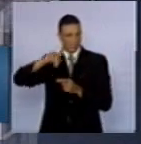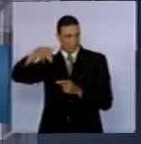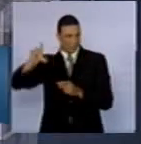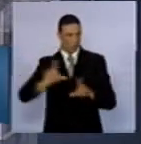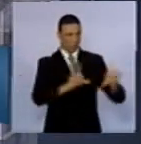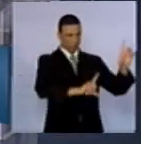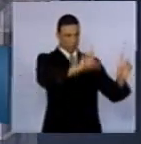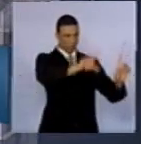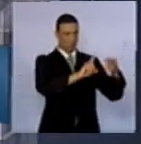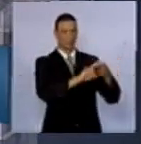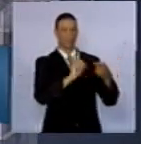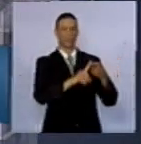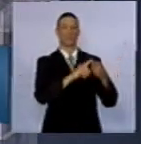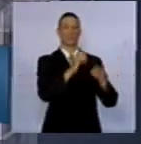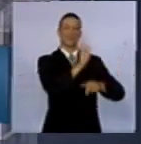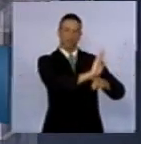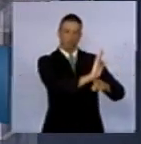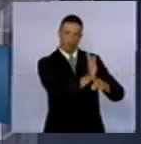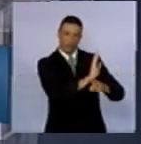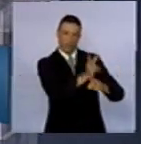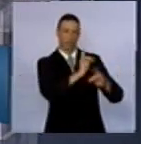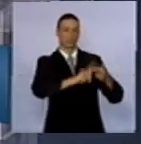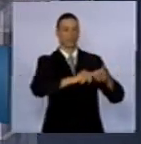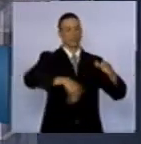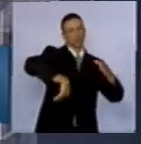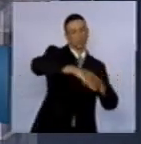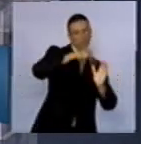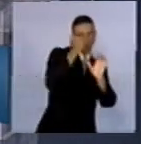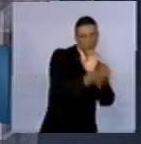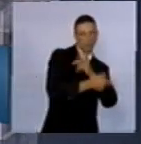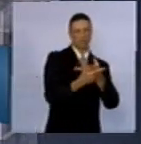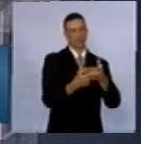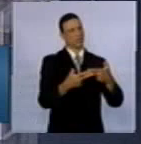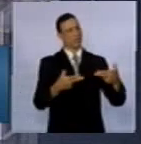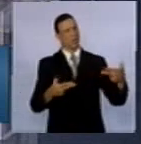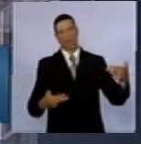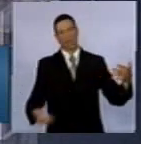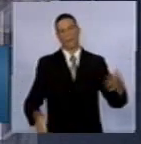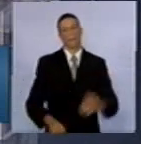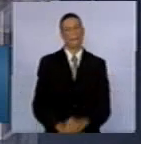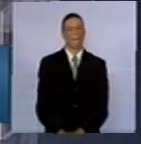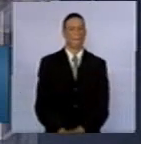notícias, abertos, filmes, variedades, esportes, entre outros.